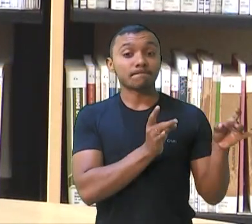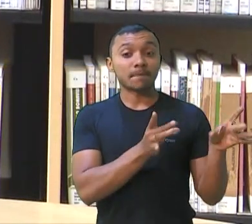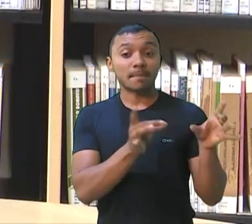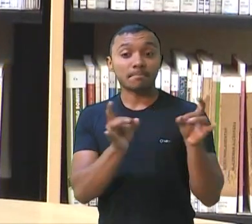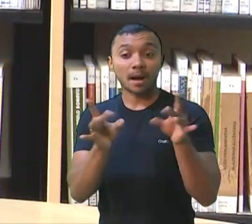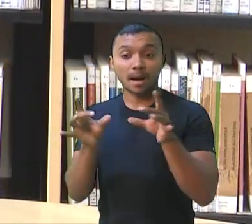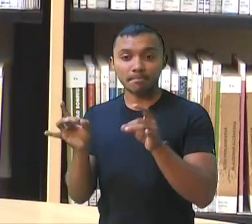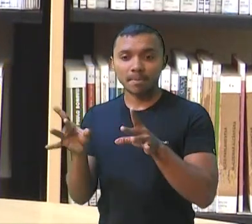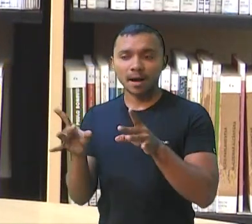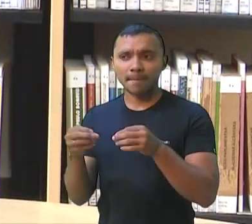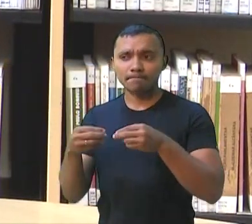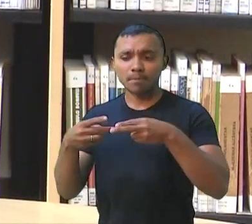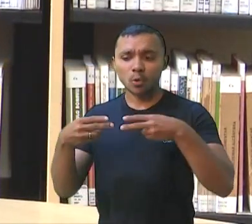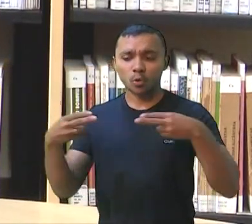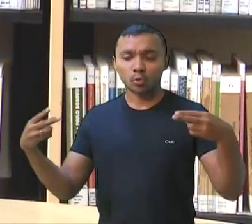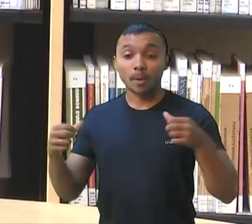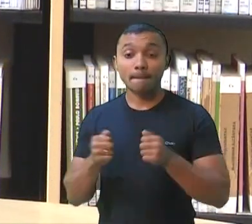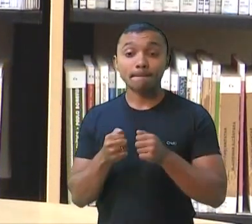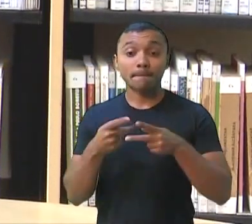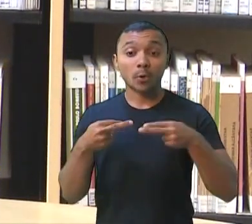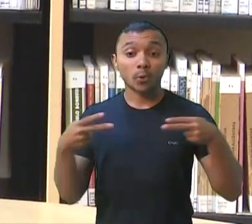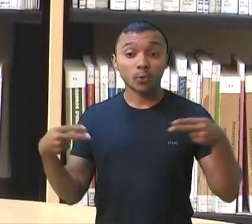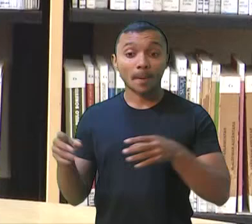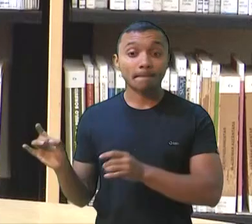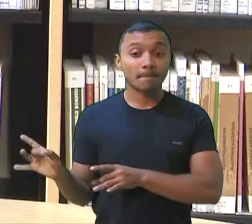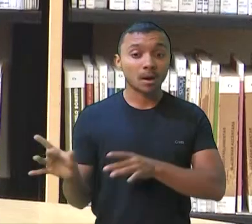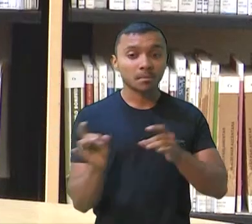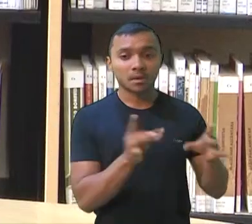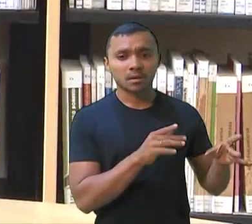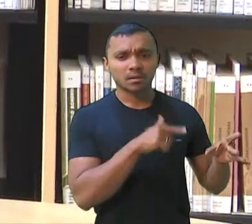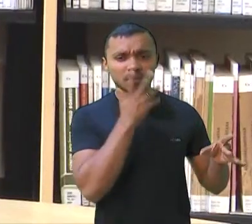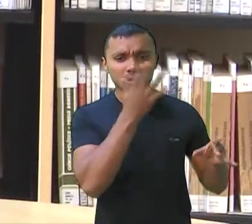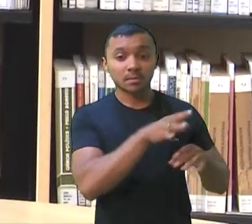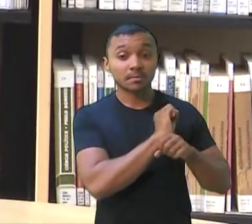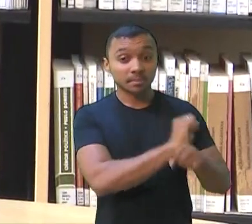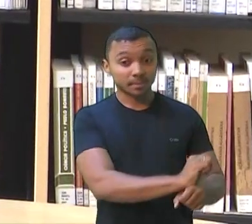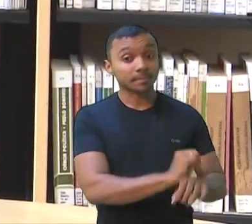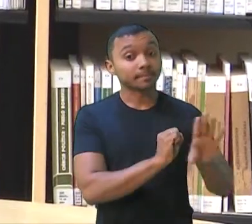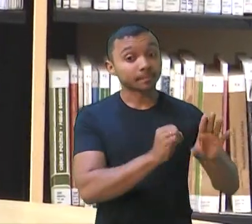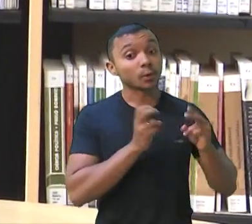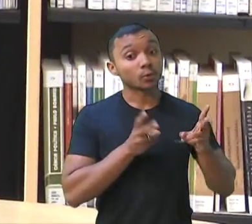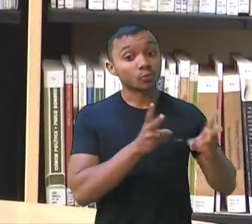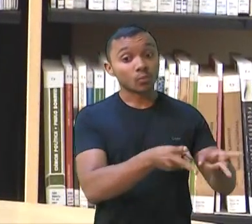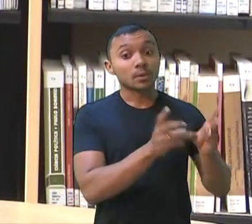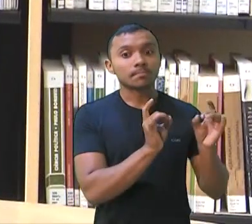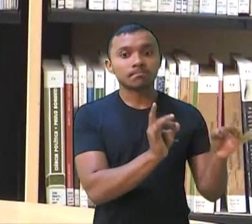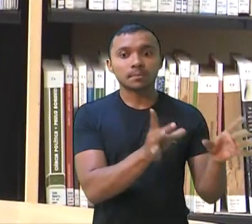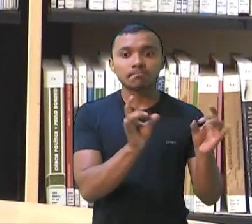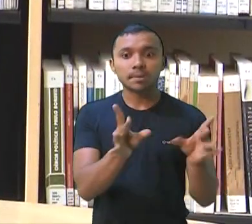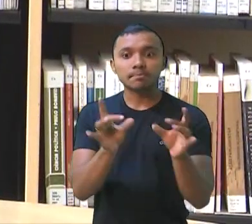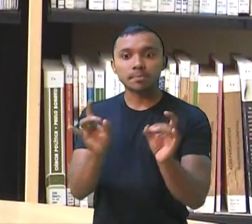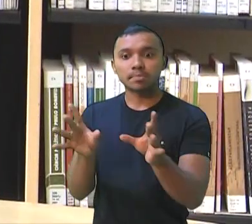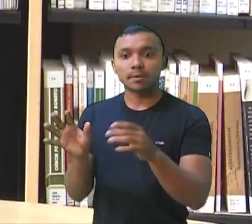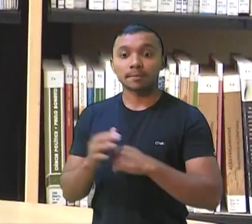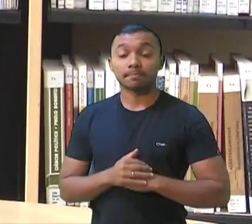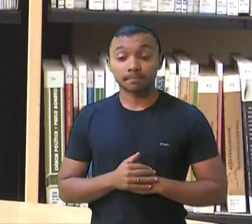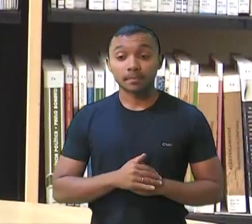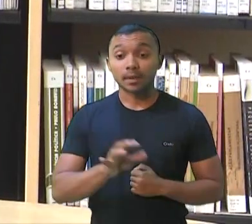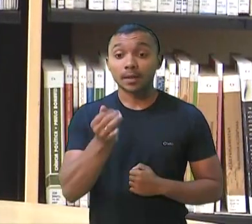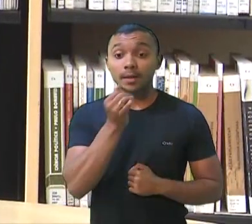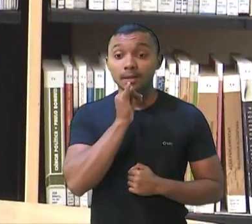nesse produto, é um produto morto, mas é um produto que vende. Até hoje se